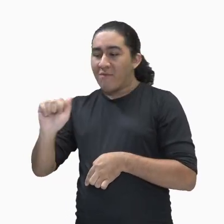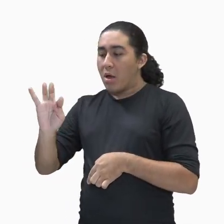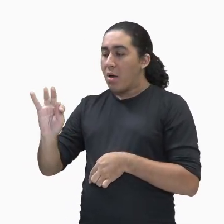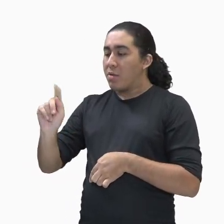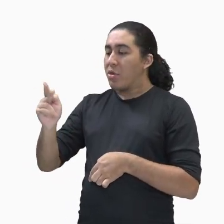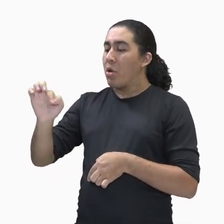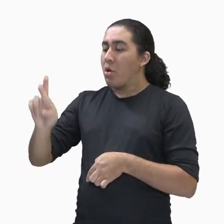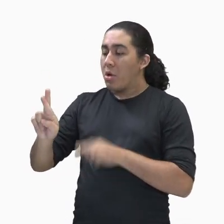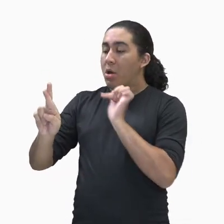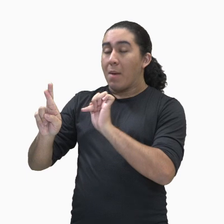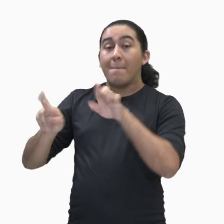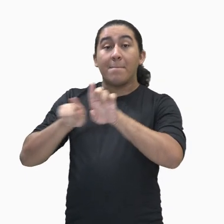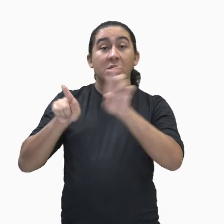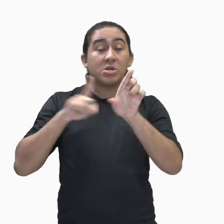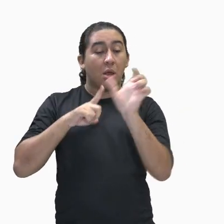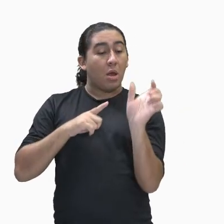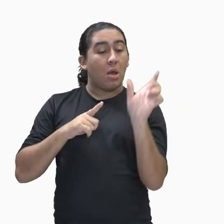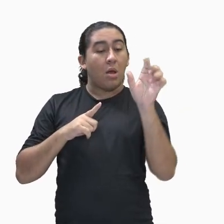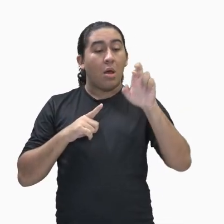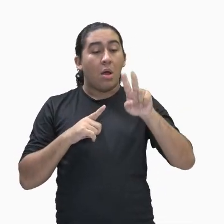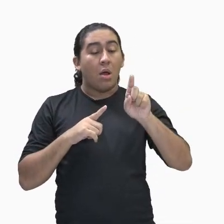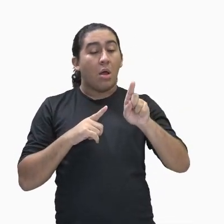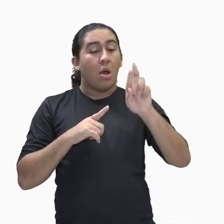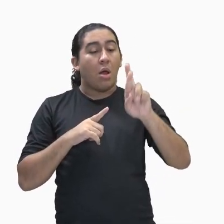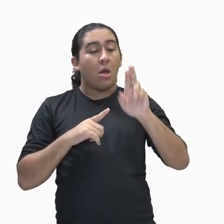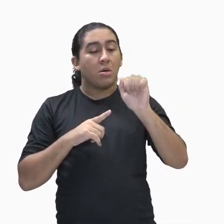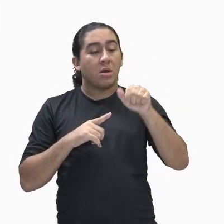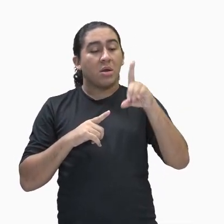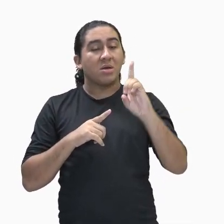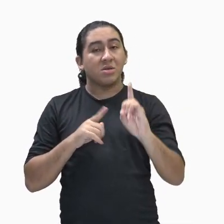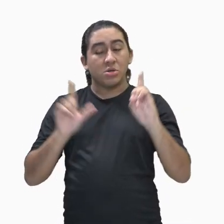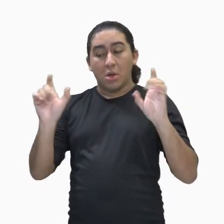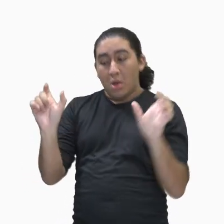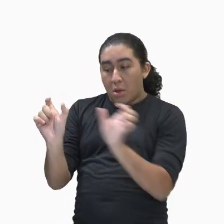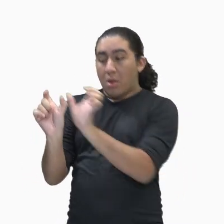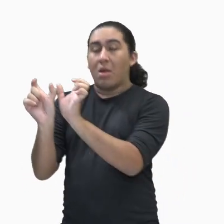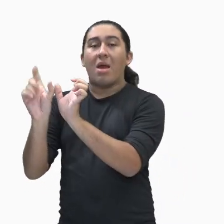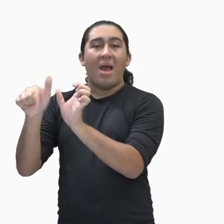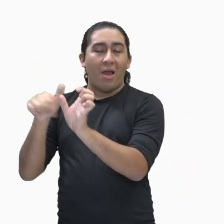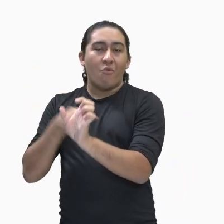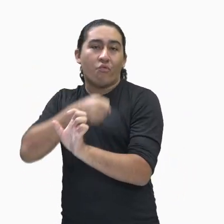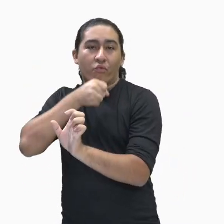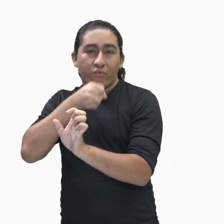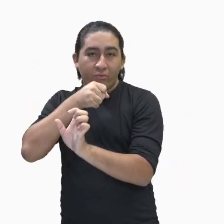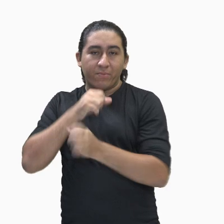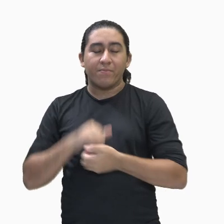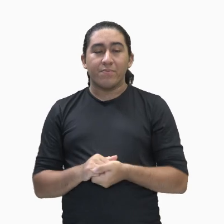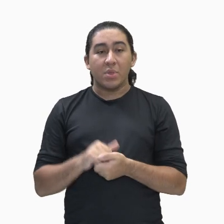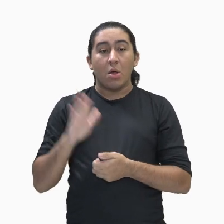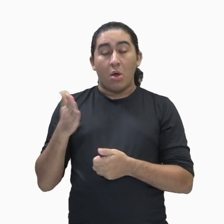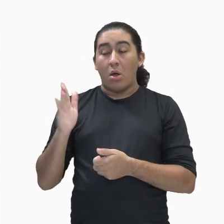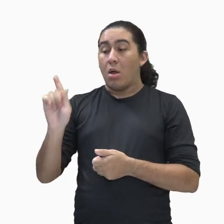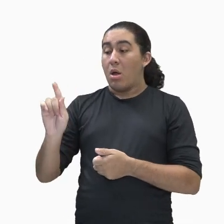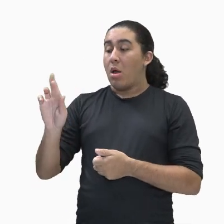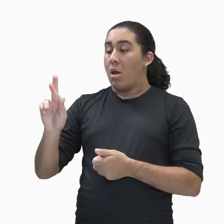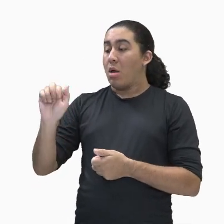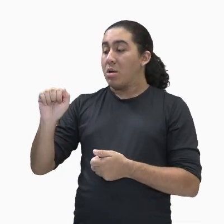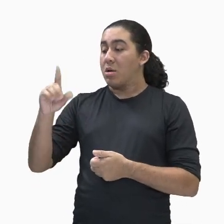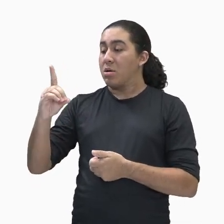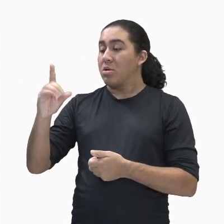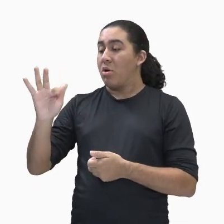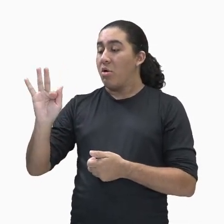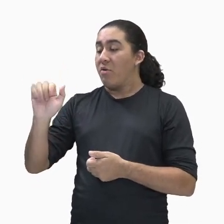Que aí você já sabe, quando tem um grand na frente, já é avô ou avó, certo? Então, por exemplo, aí a father é o homem, não é isso? É o